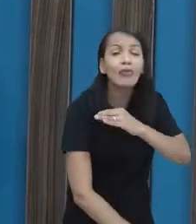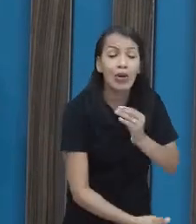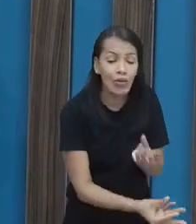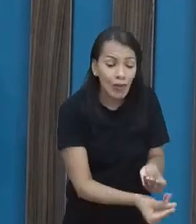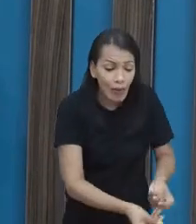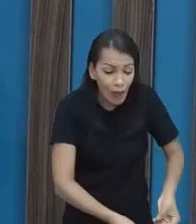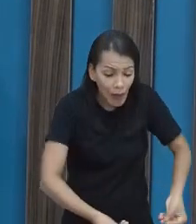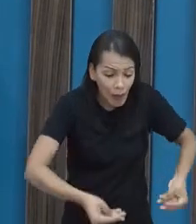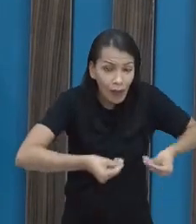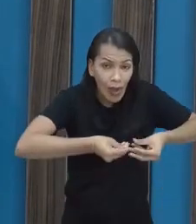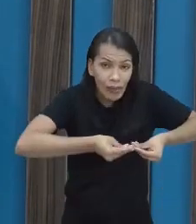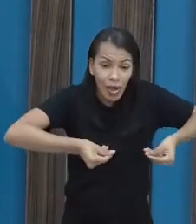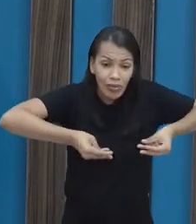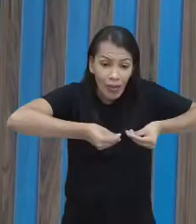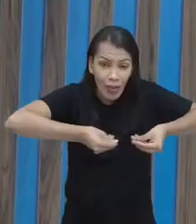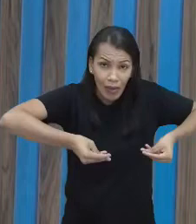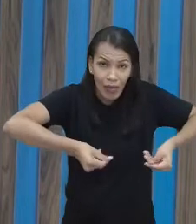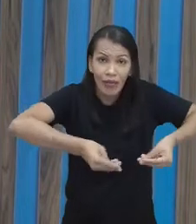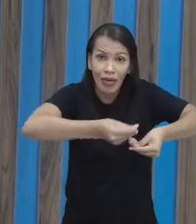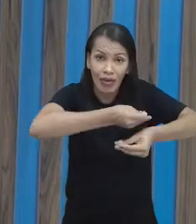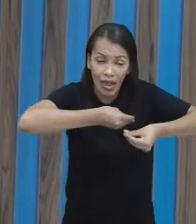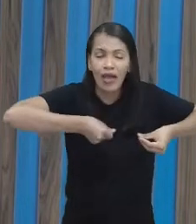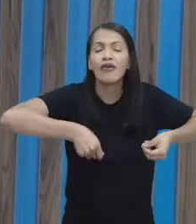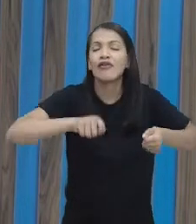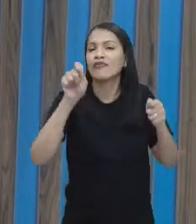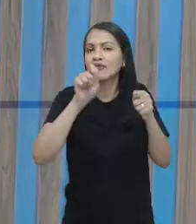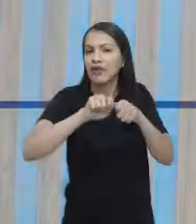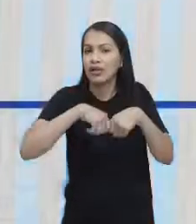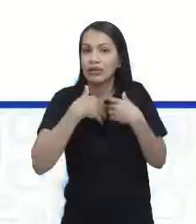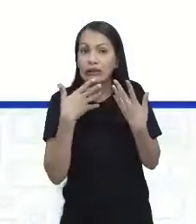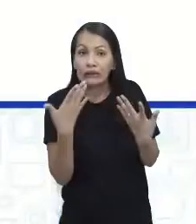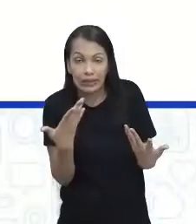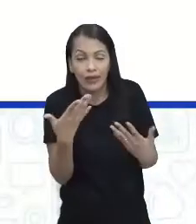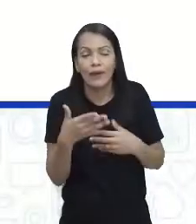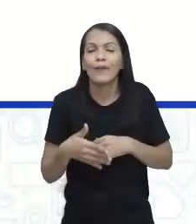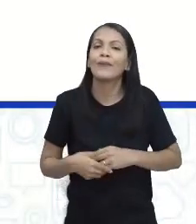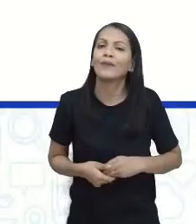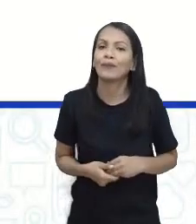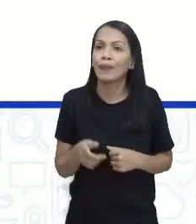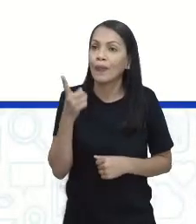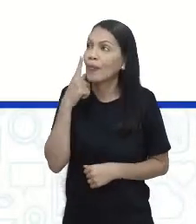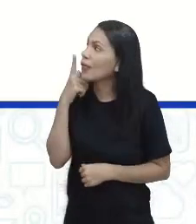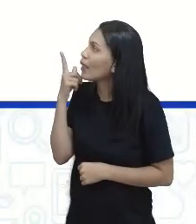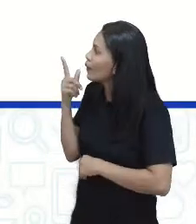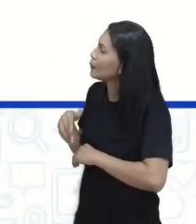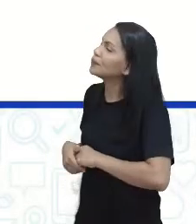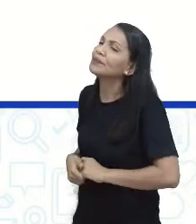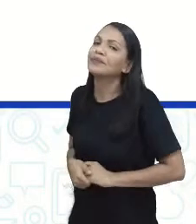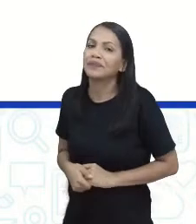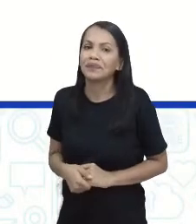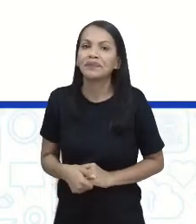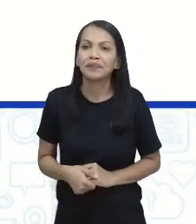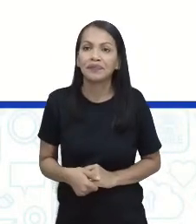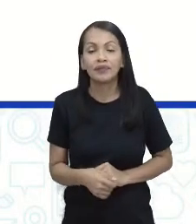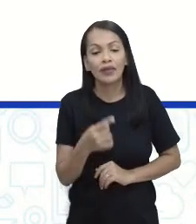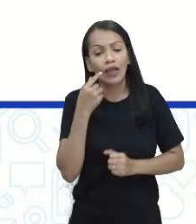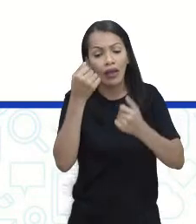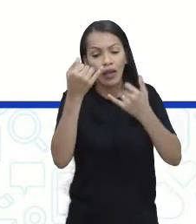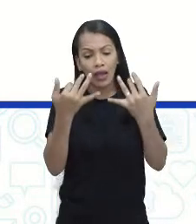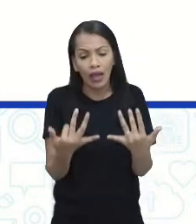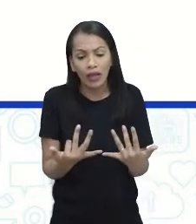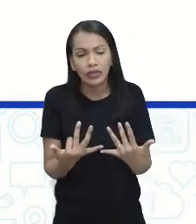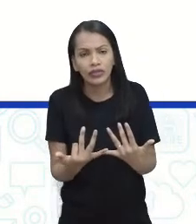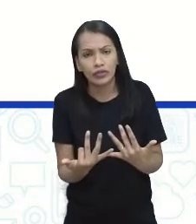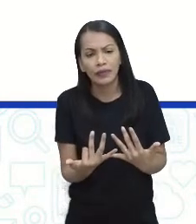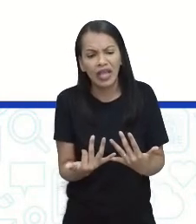né? Perfeito, professora Isabel. É isso aí. Então, olha só, a gente está falando dessa parte de